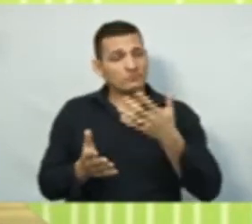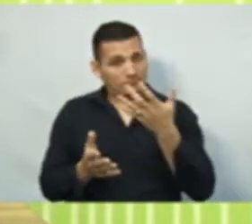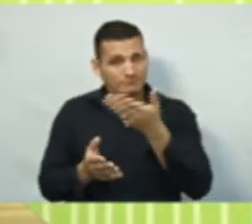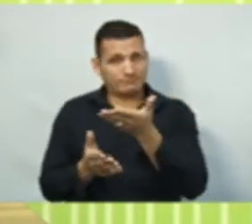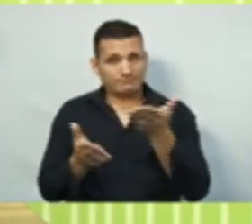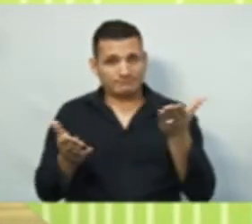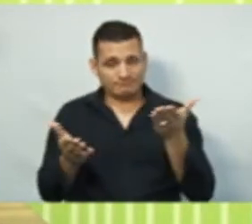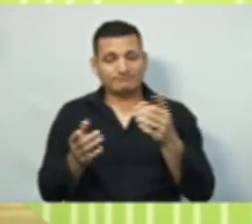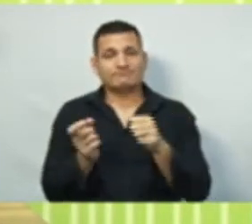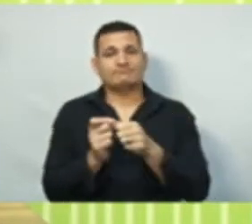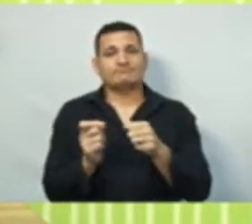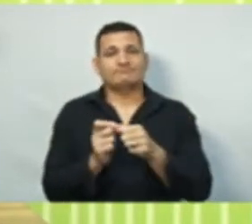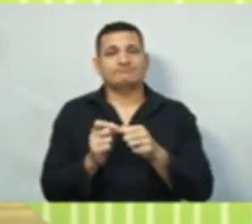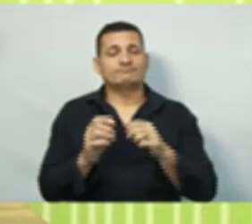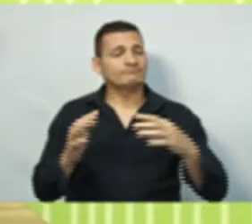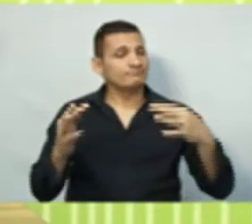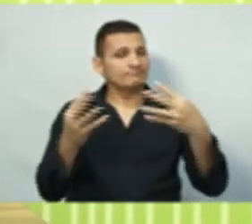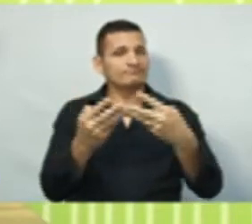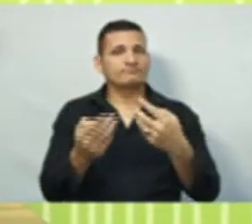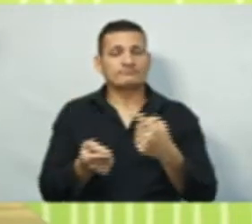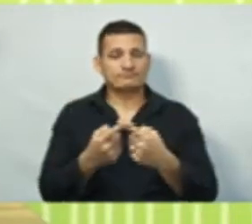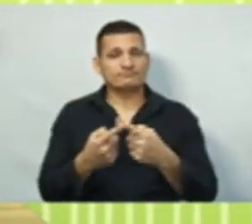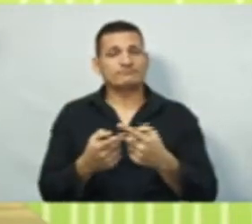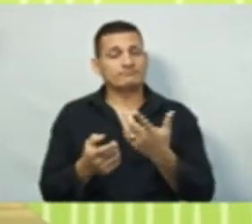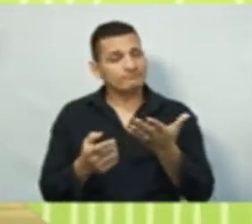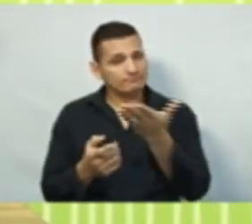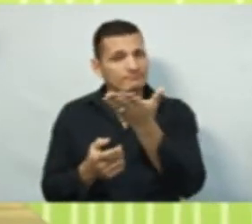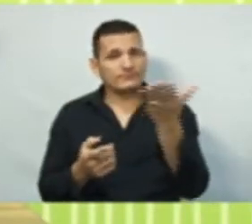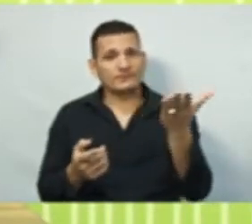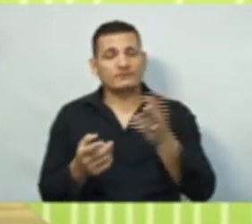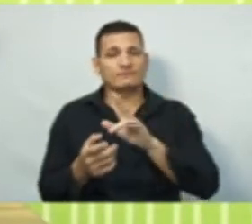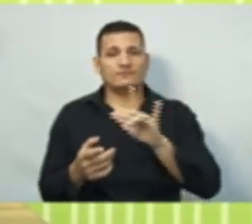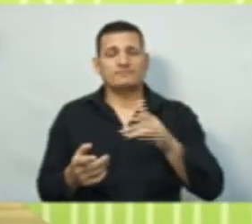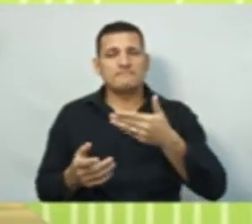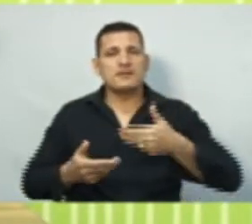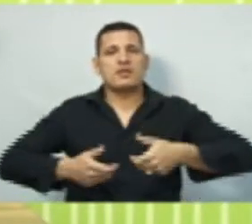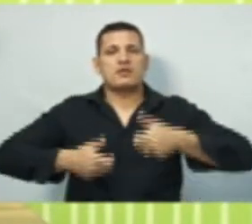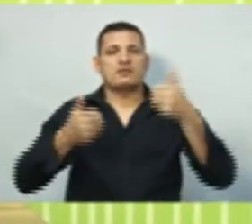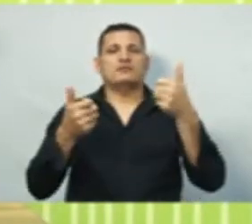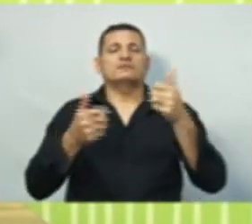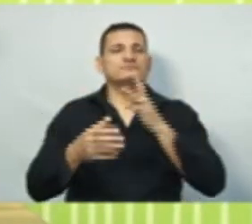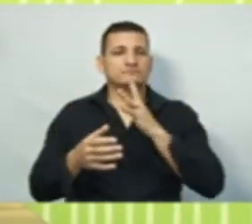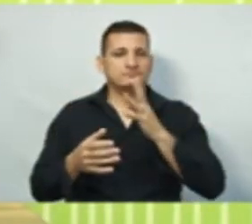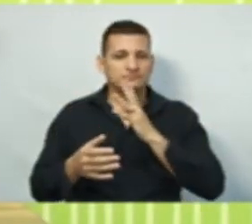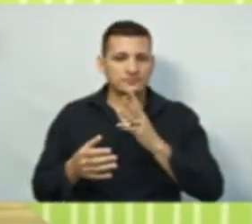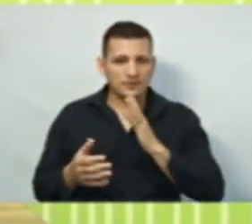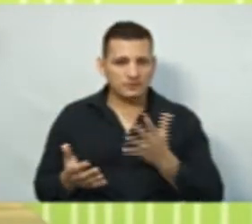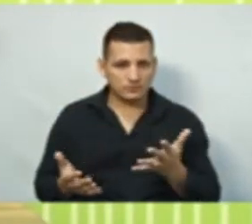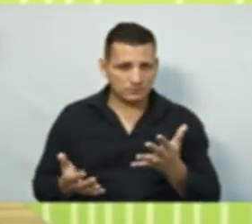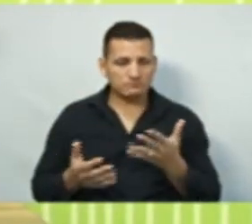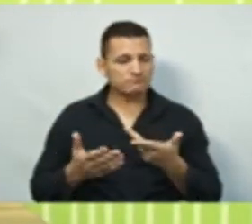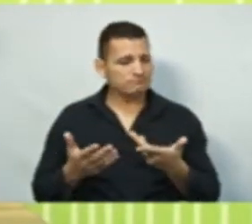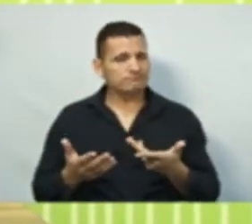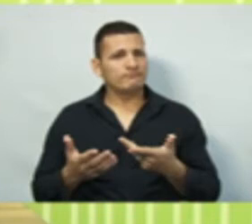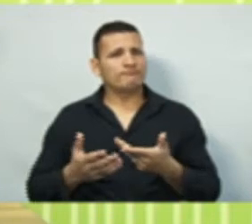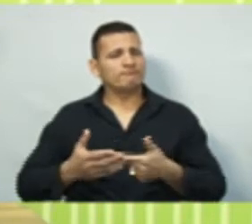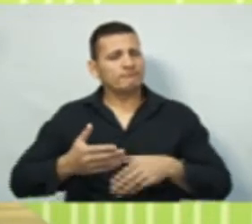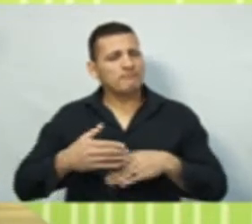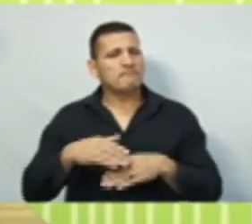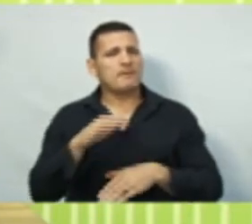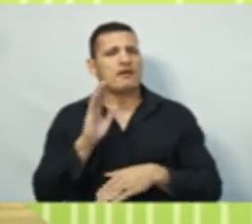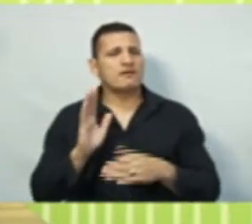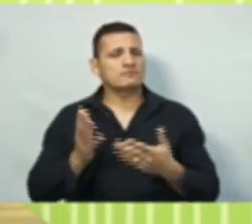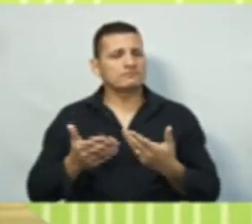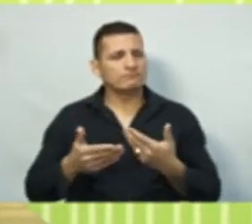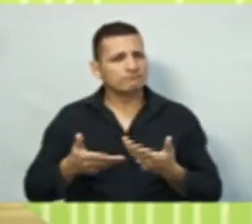façam. Porque só assim vocês vão melhorar o conhecimento, estarão cada vez melhores nas